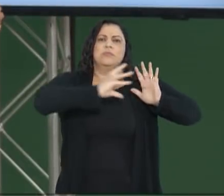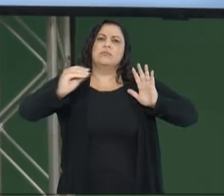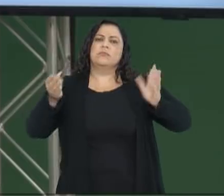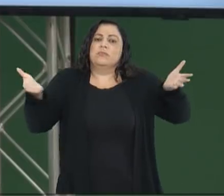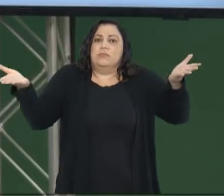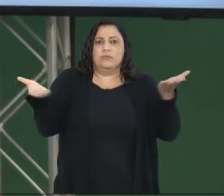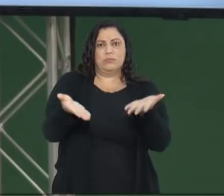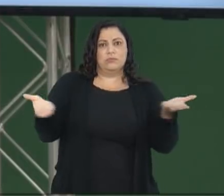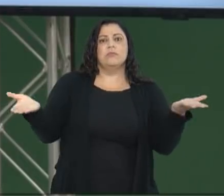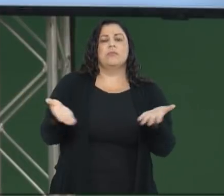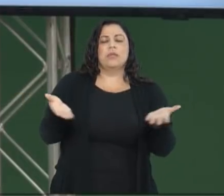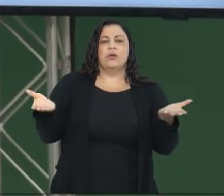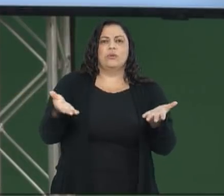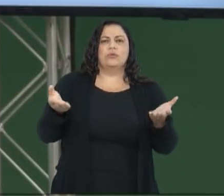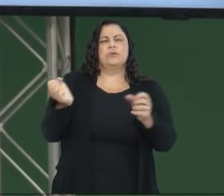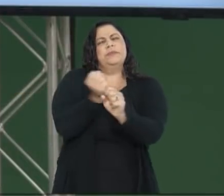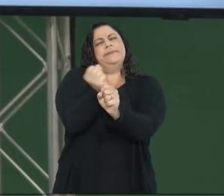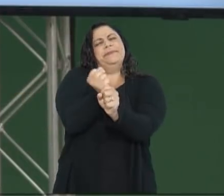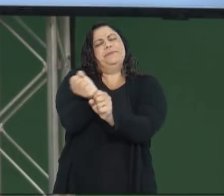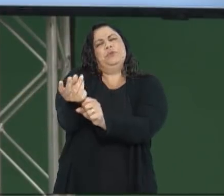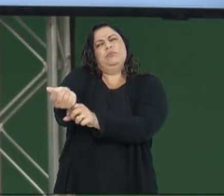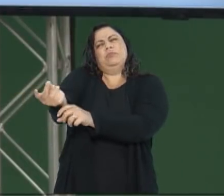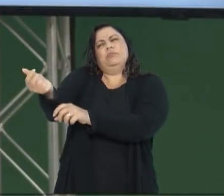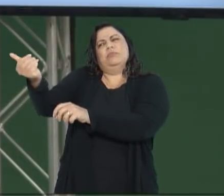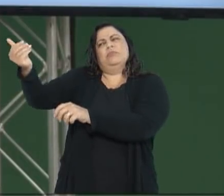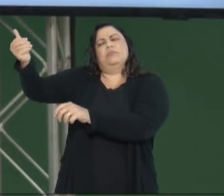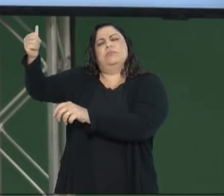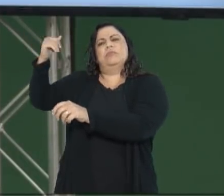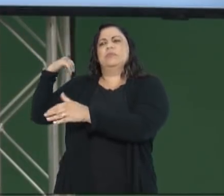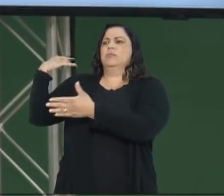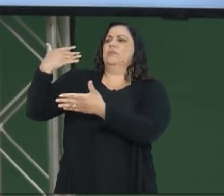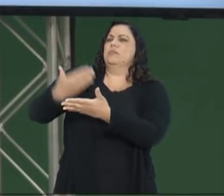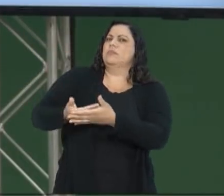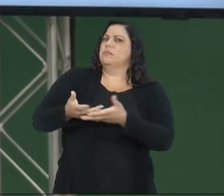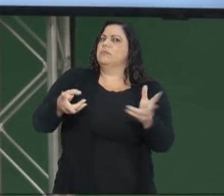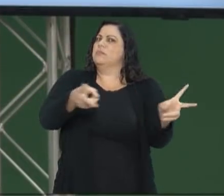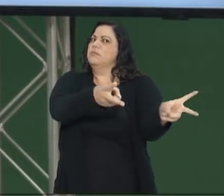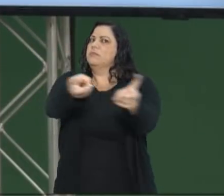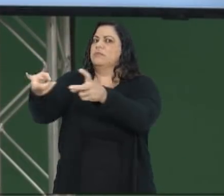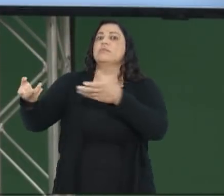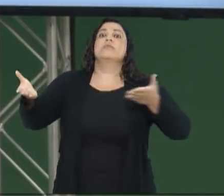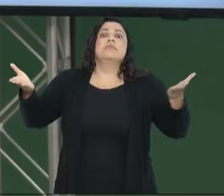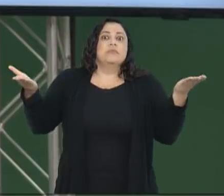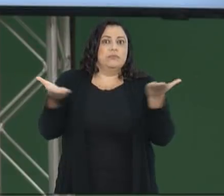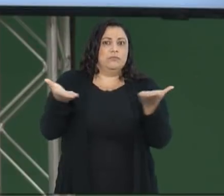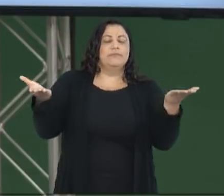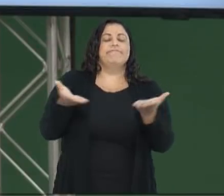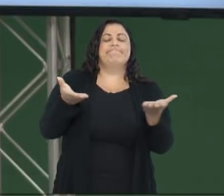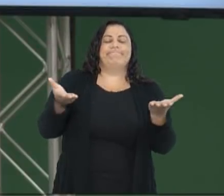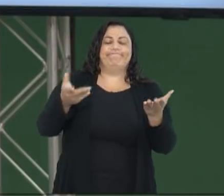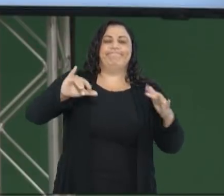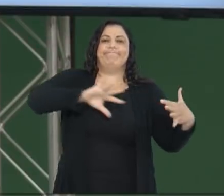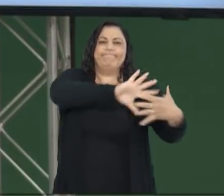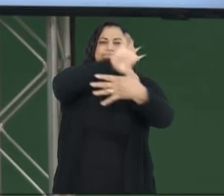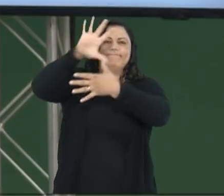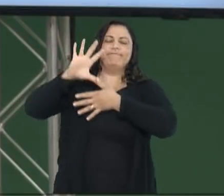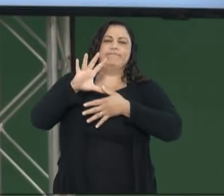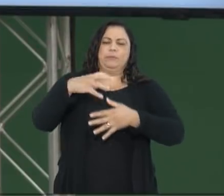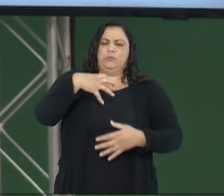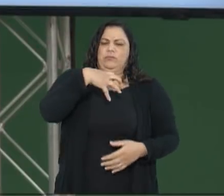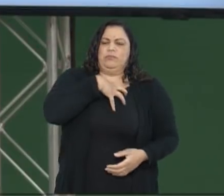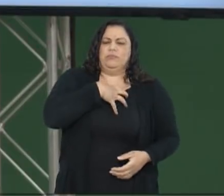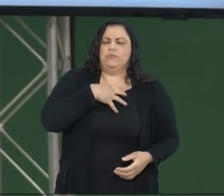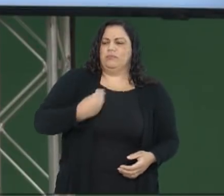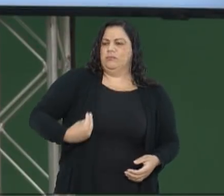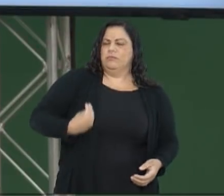sejam lá de milhares de anos, esses reflexos vão ser percebidos na paisagem atual do continente, nos modos de